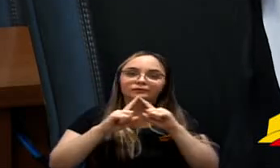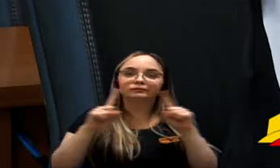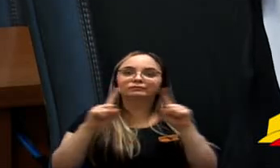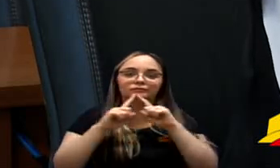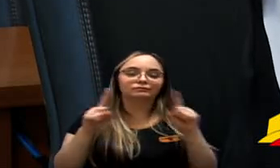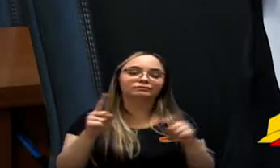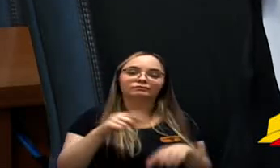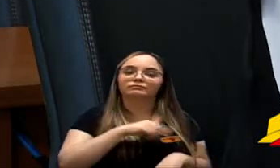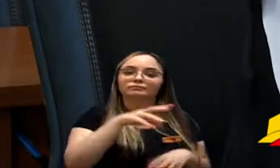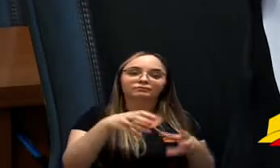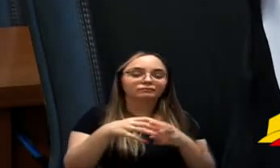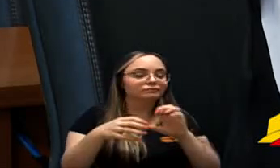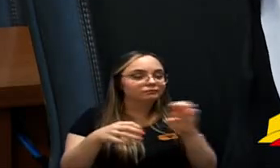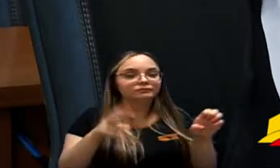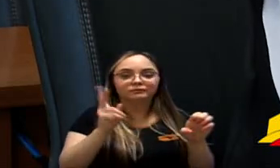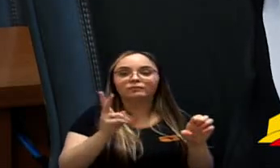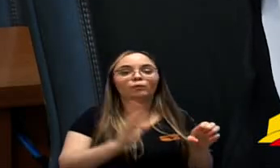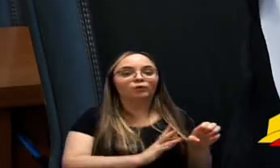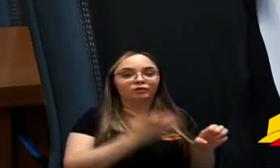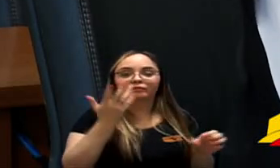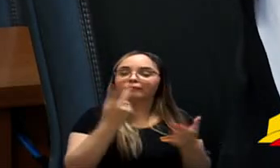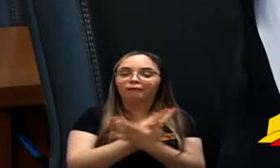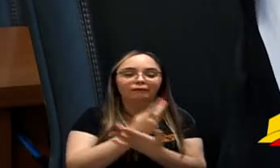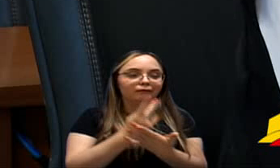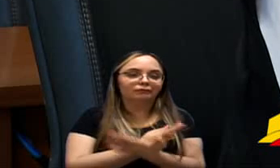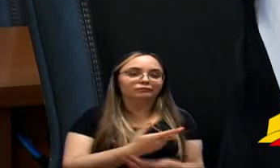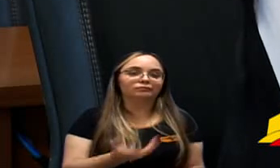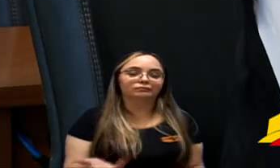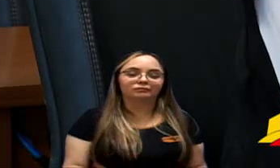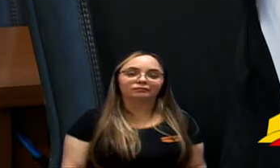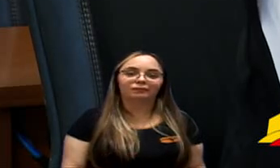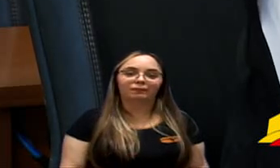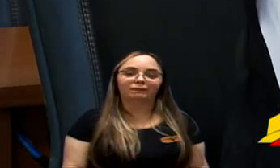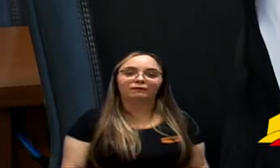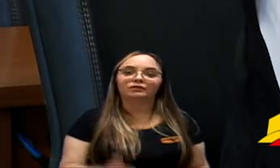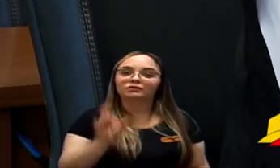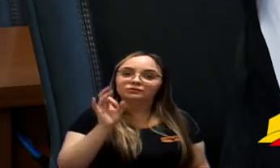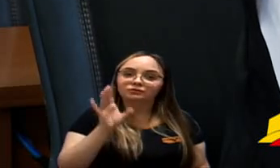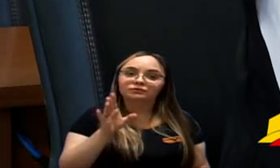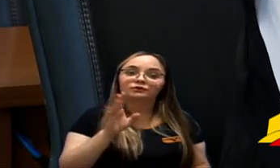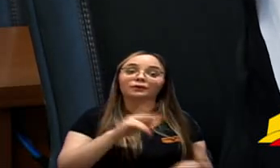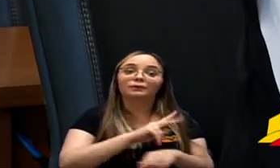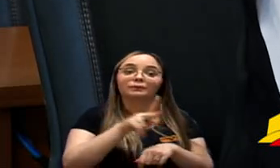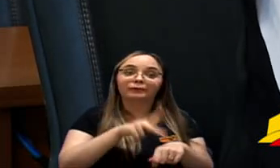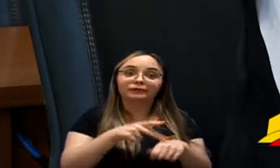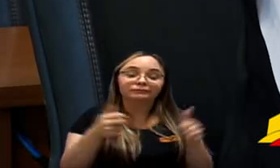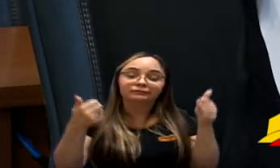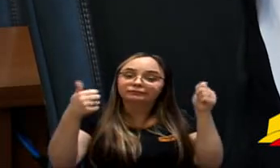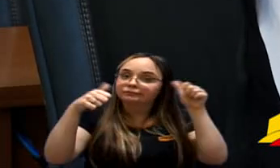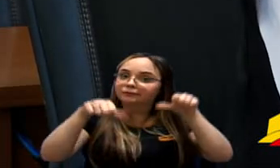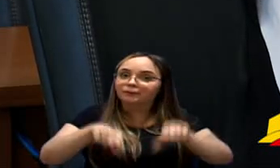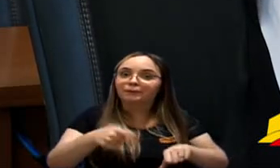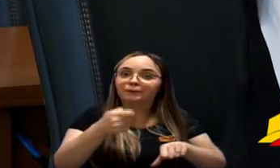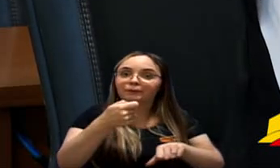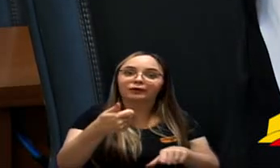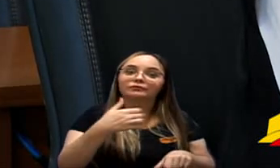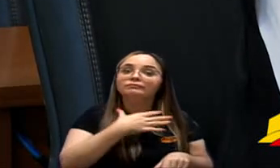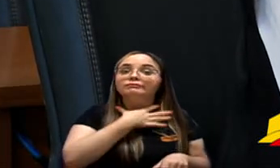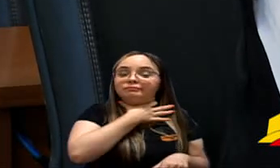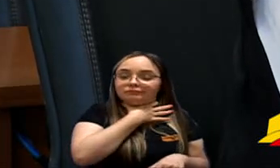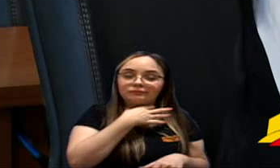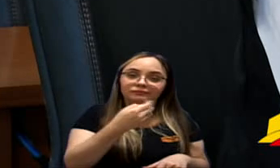Tudo para eles é horrível. Tudo para eles está errado. Entendeu? Só o país que eles levaram quase à falência...